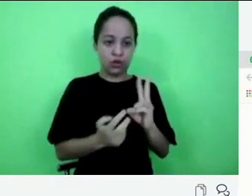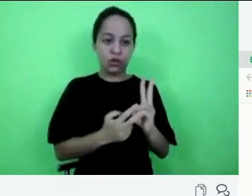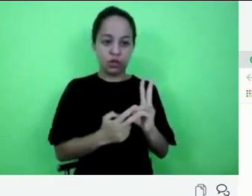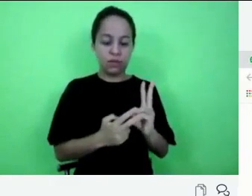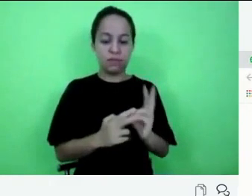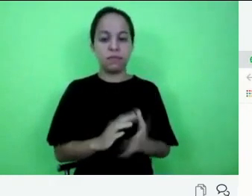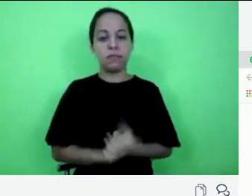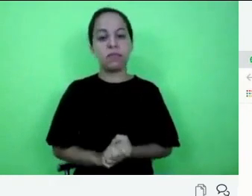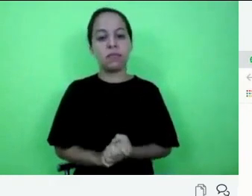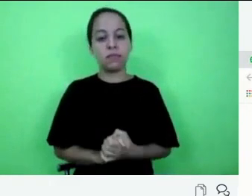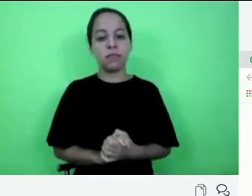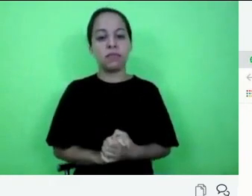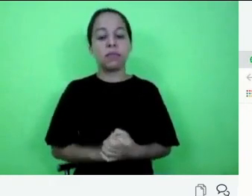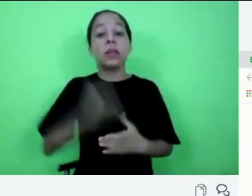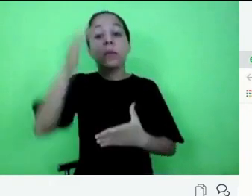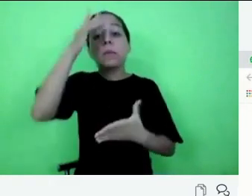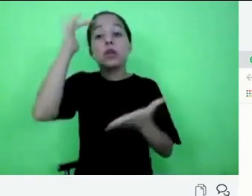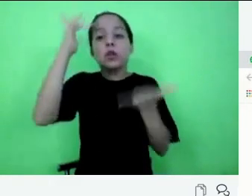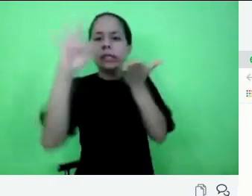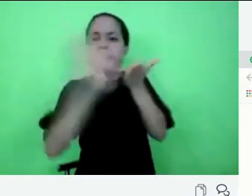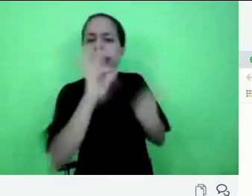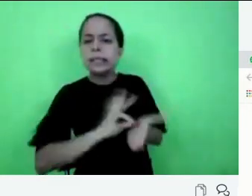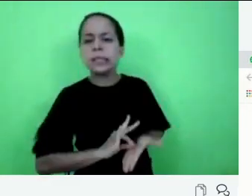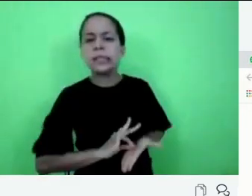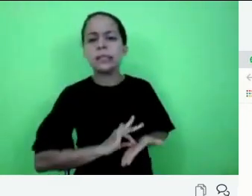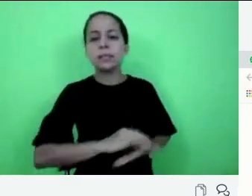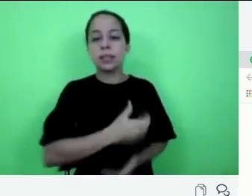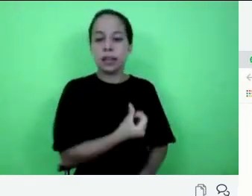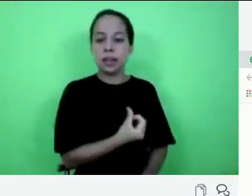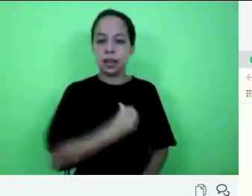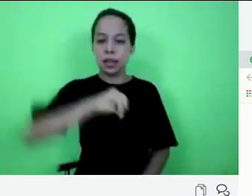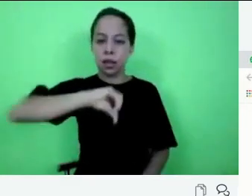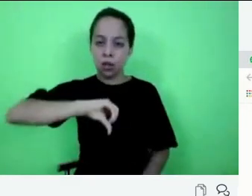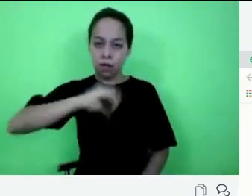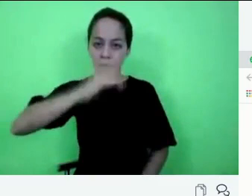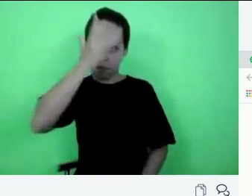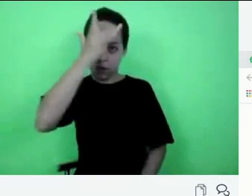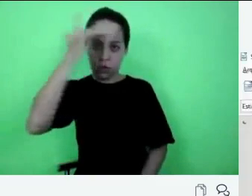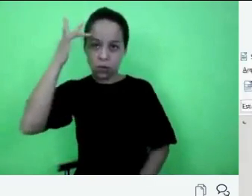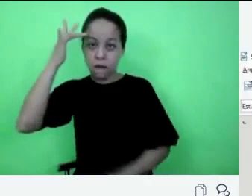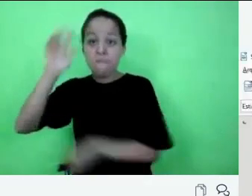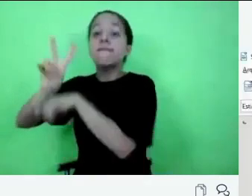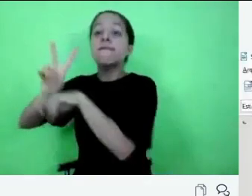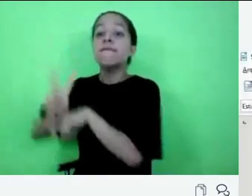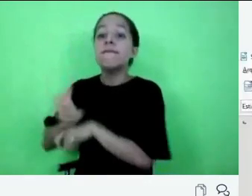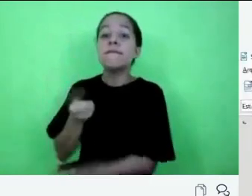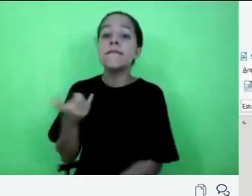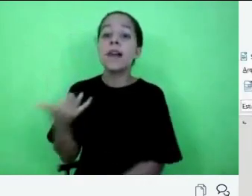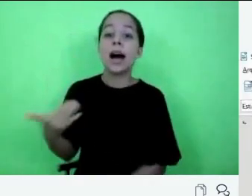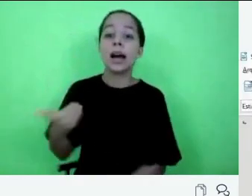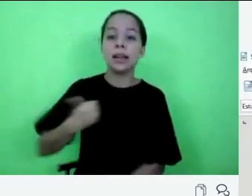Número de inscritos 69, número de vagas 10.